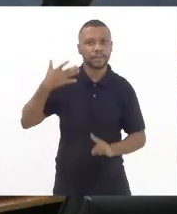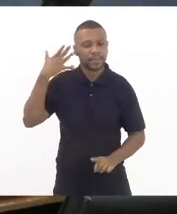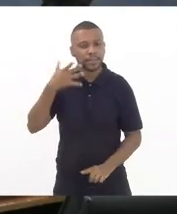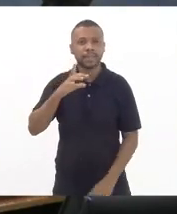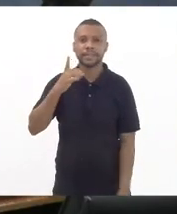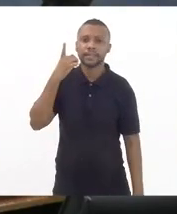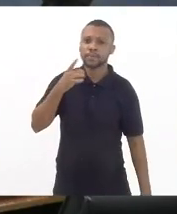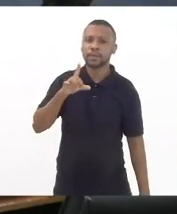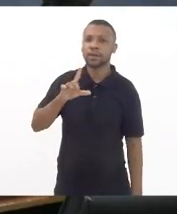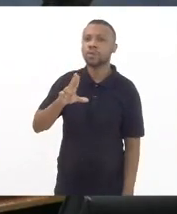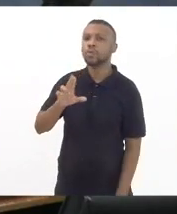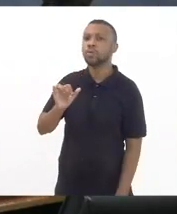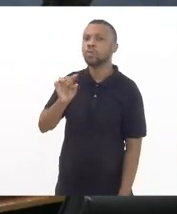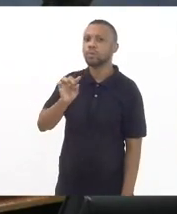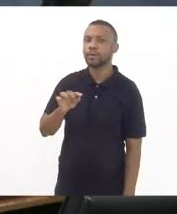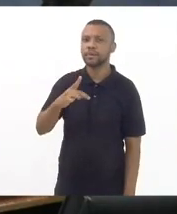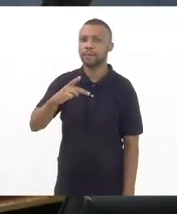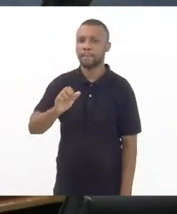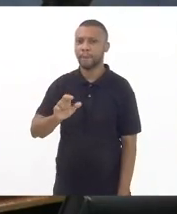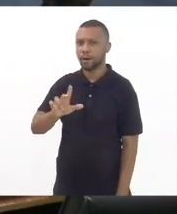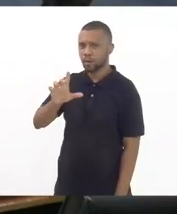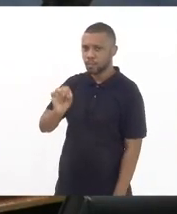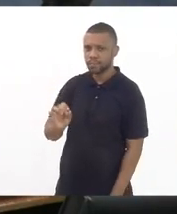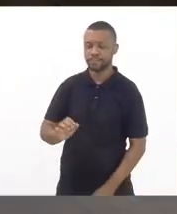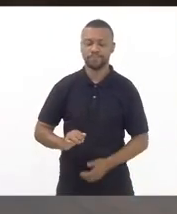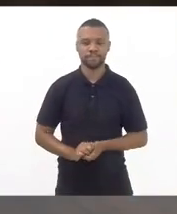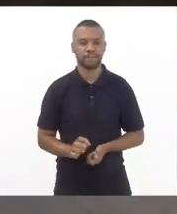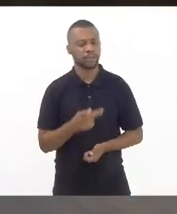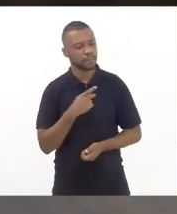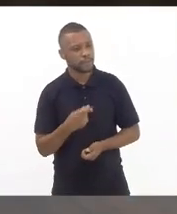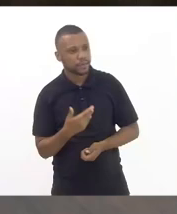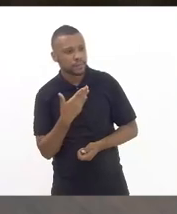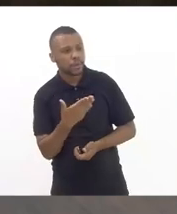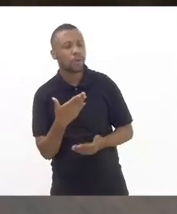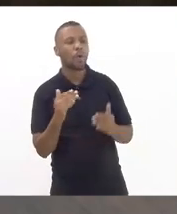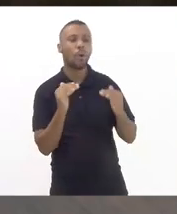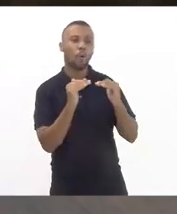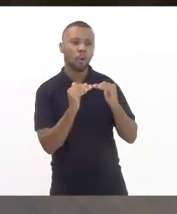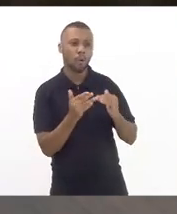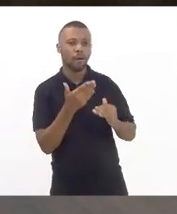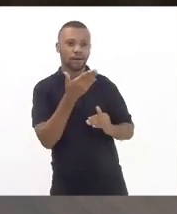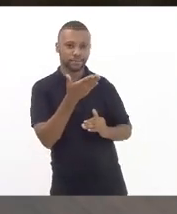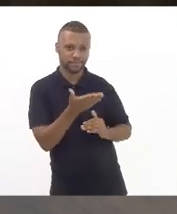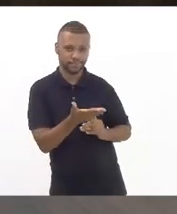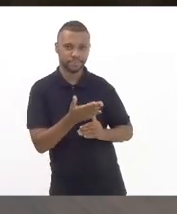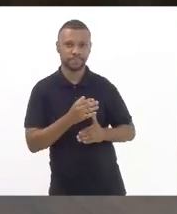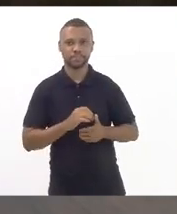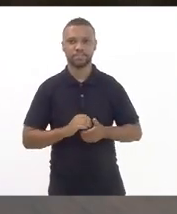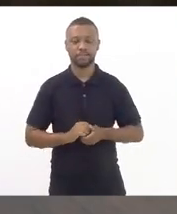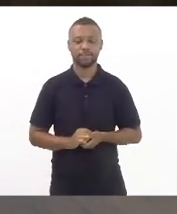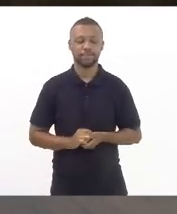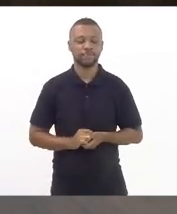Presidente, olha só, eu concordo com Vossa Excelência que